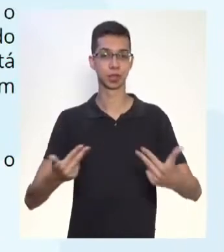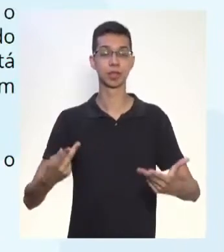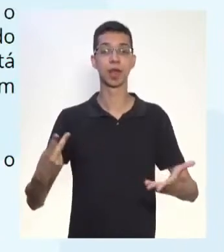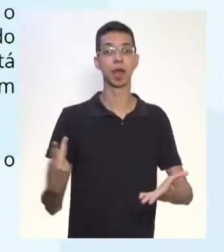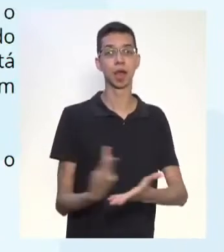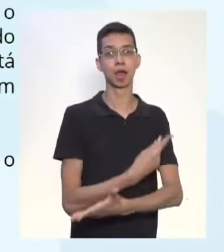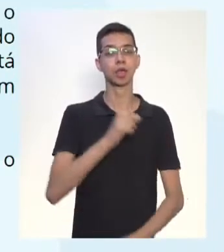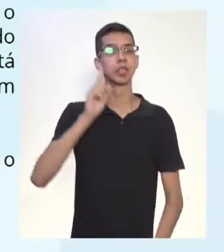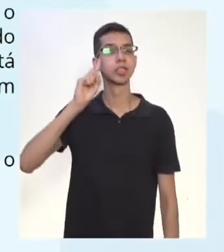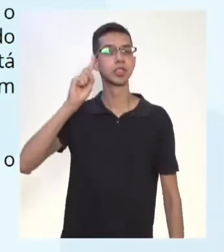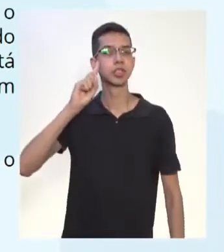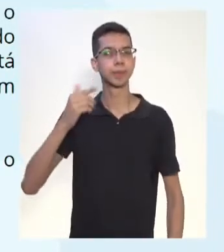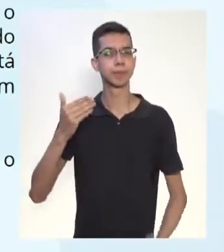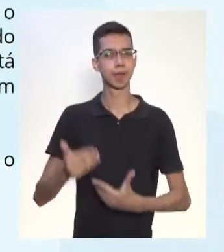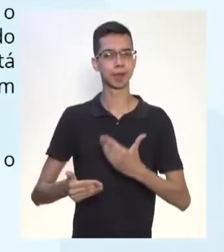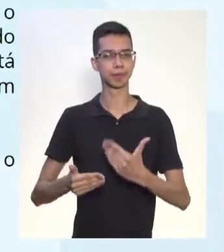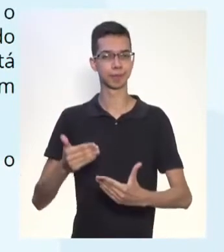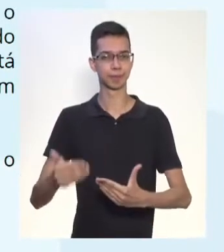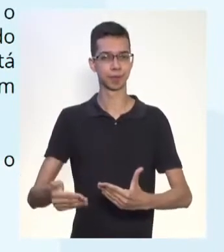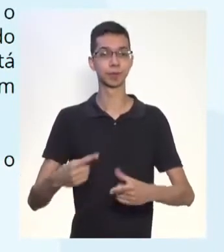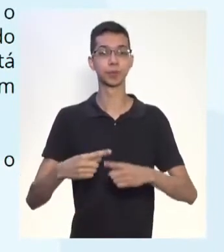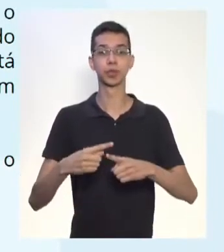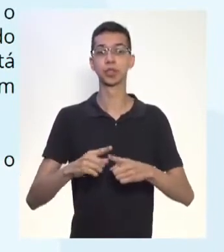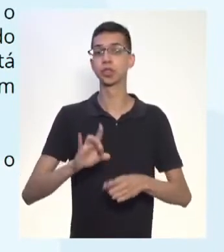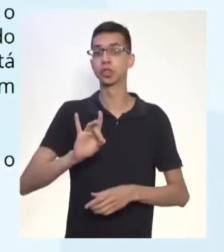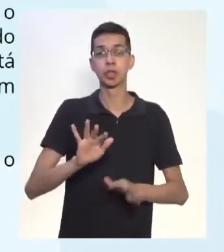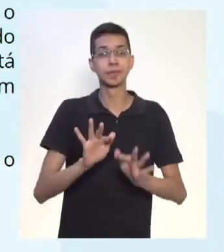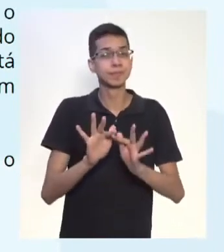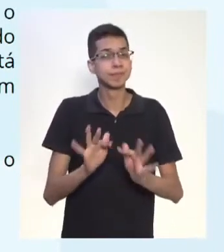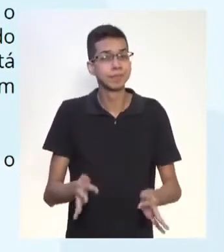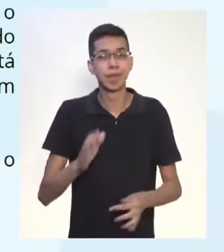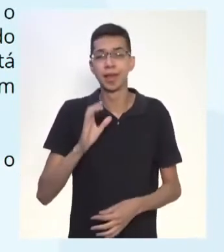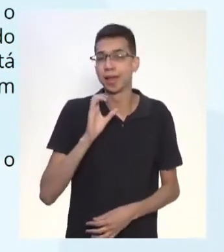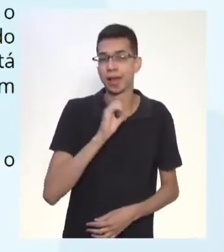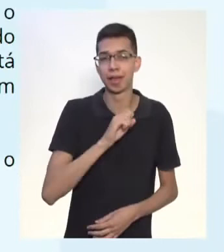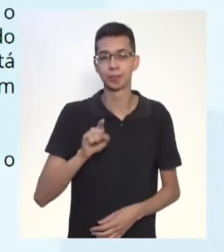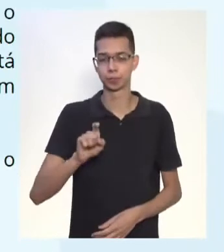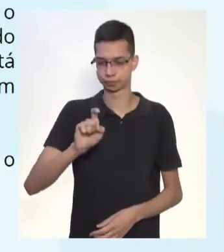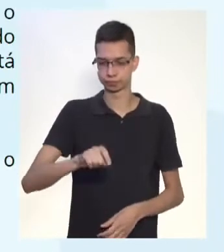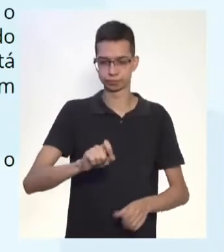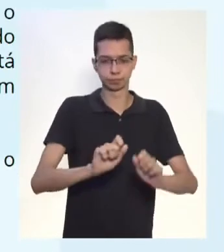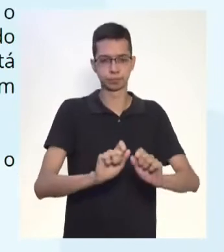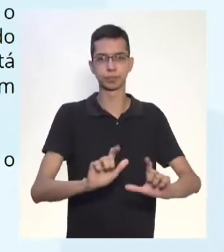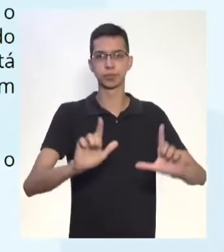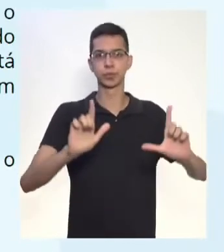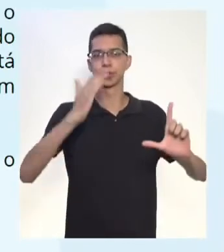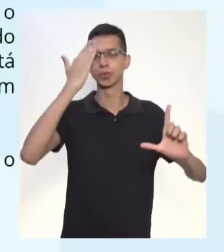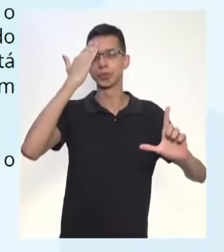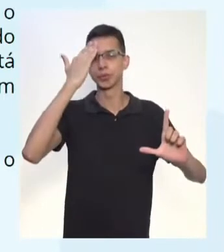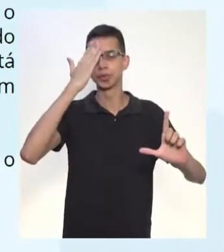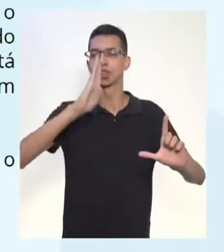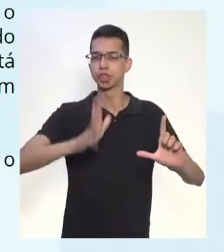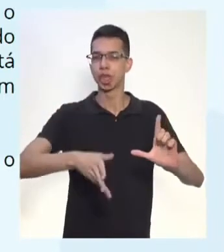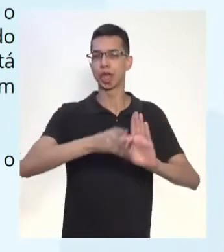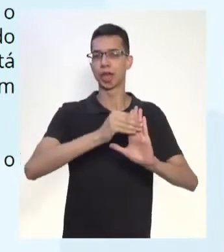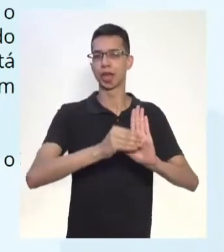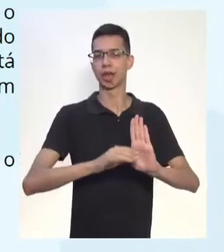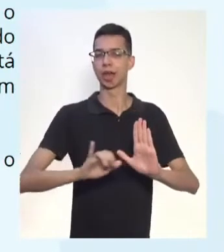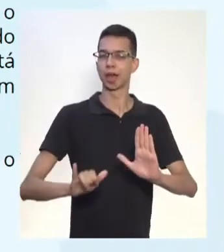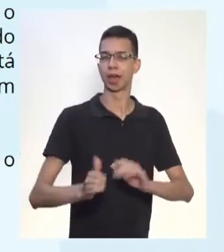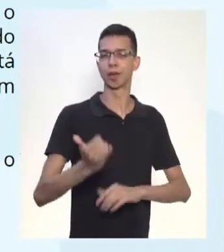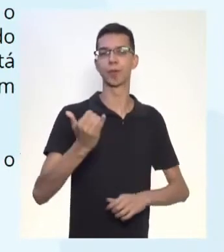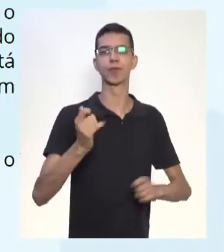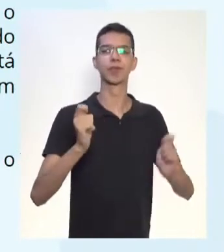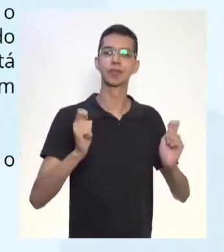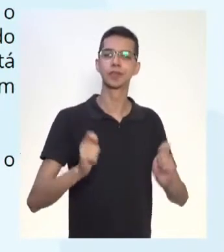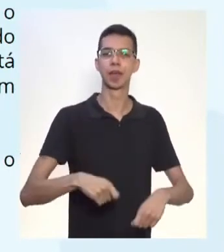cotidiano, pois basta um simples clique e um conteúdo está disponível para ser aproveitado em